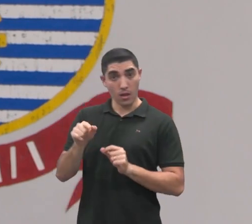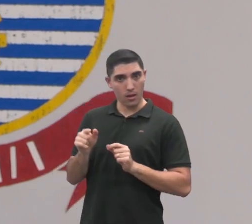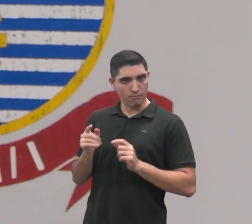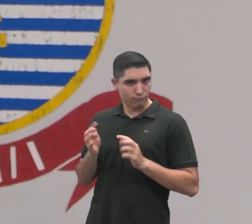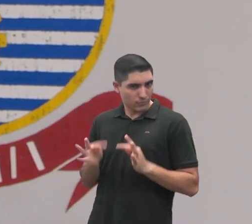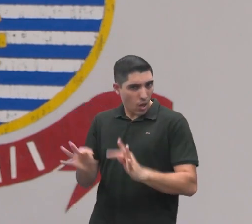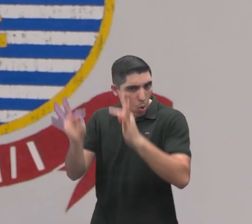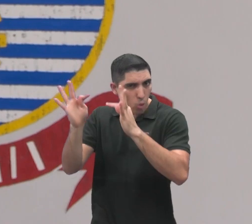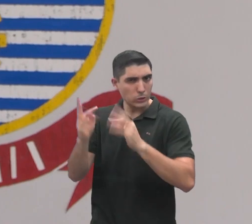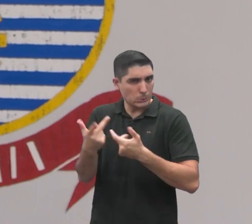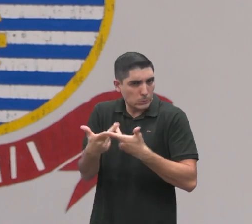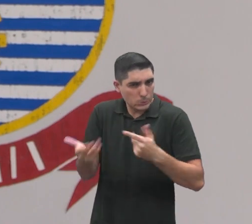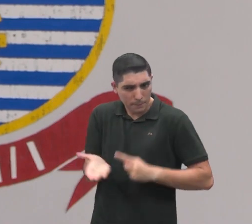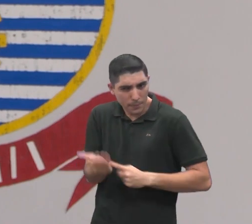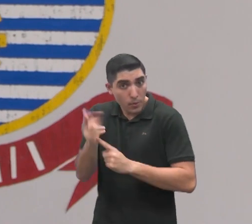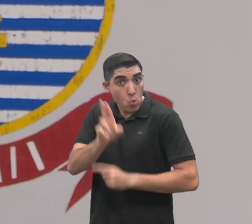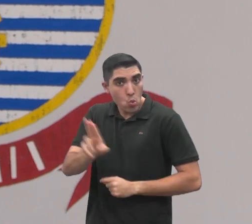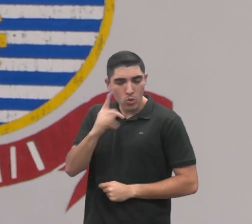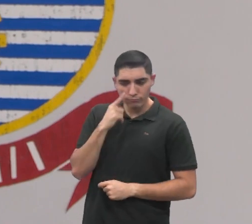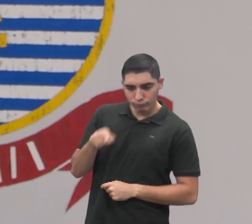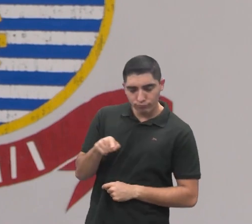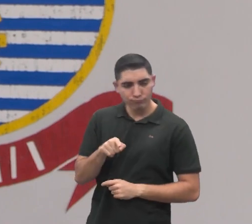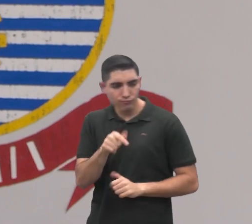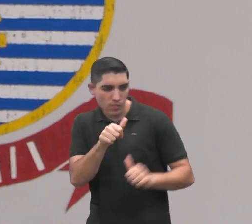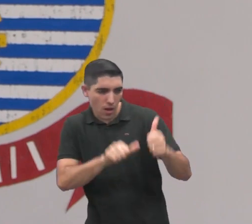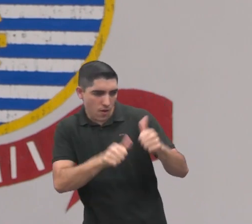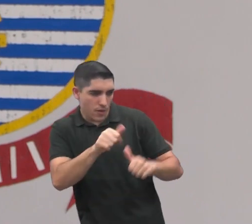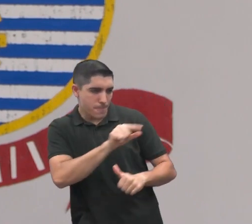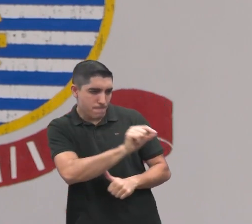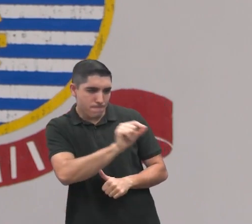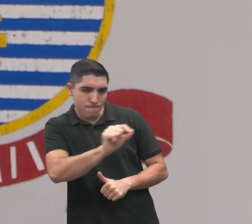de tecnologia que nós temos hoje à disposição,